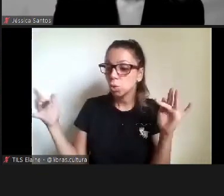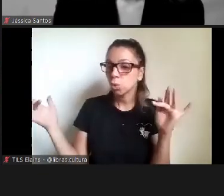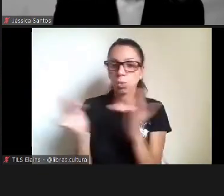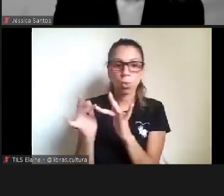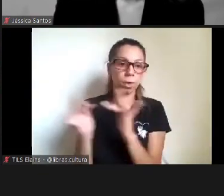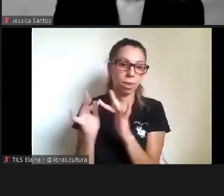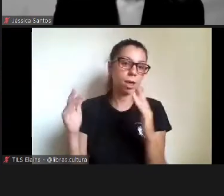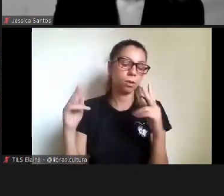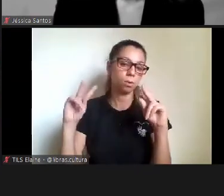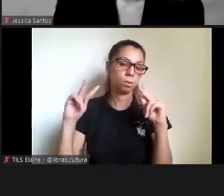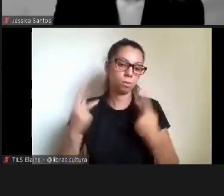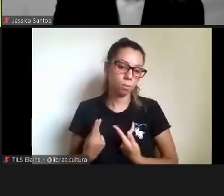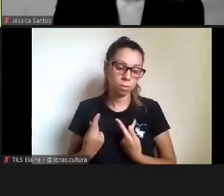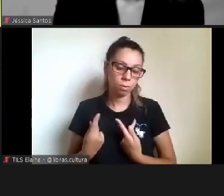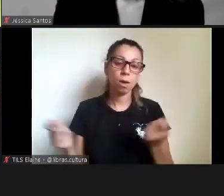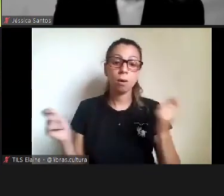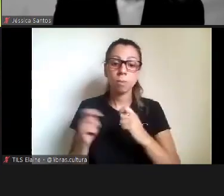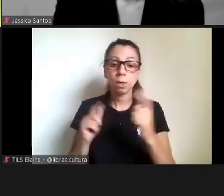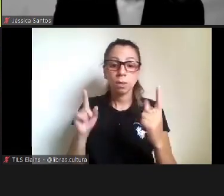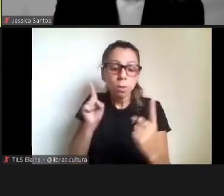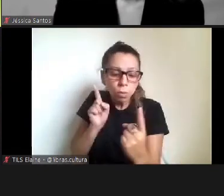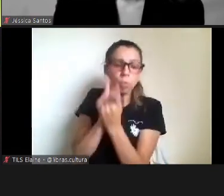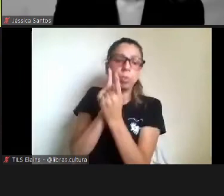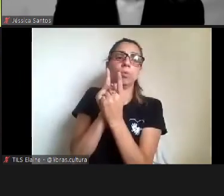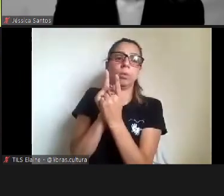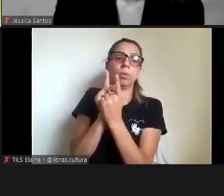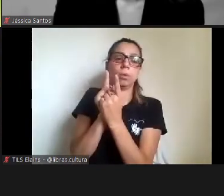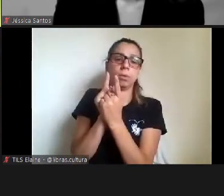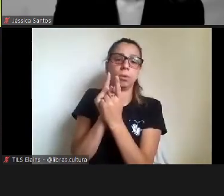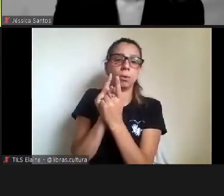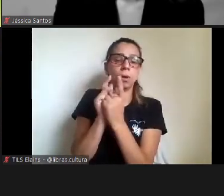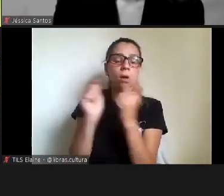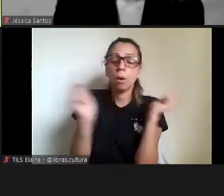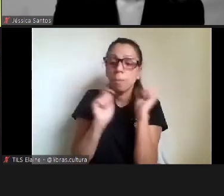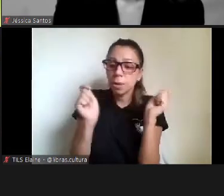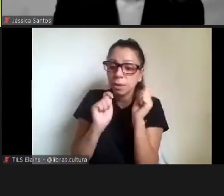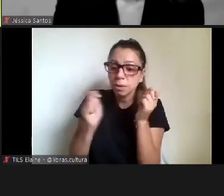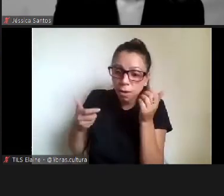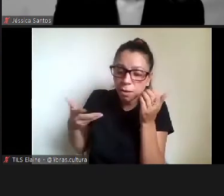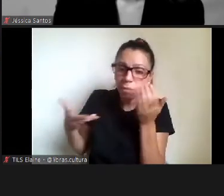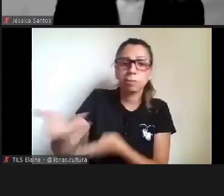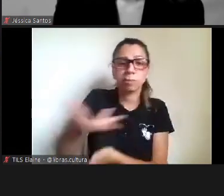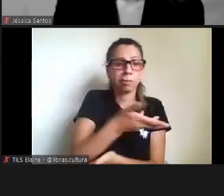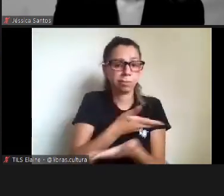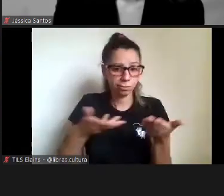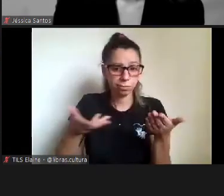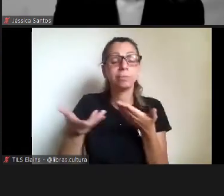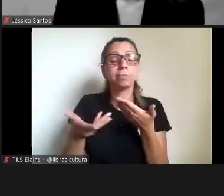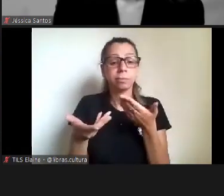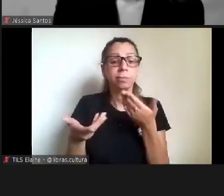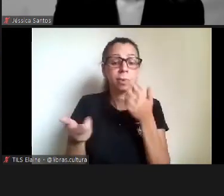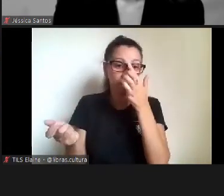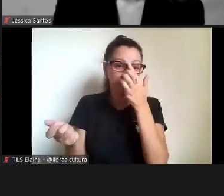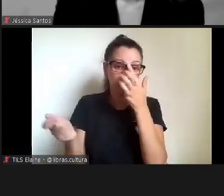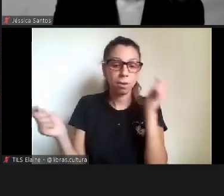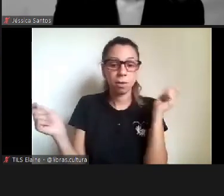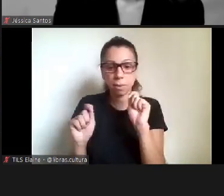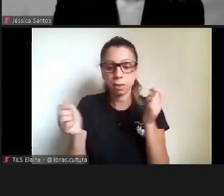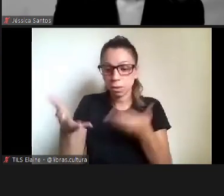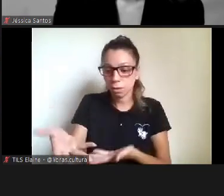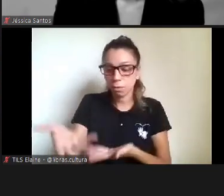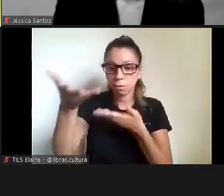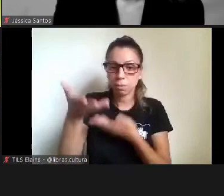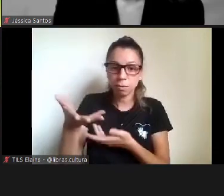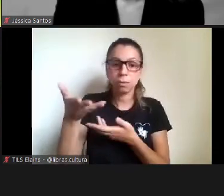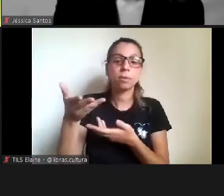porque eu preciso do corpo, porque não é só do corpo, eu preciso das subjetividades que esses corpos trazem, eu preciso desse convívio. Se nós